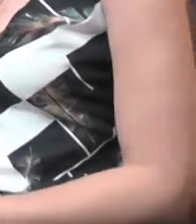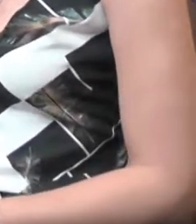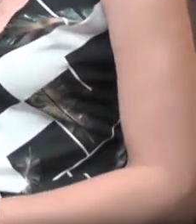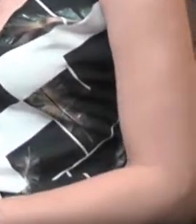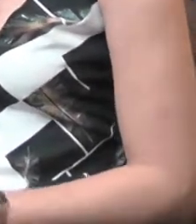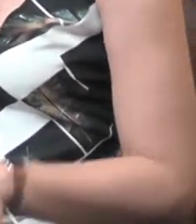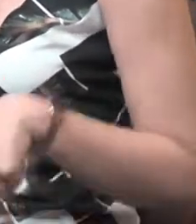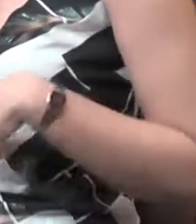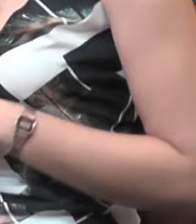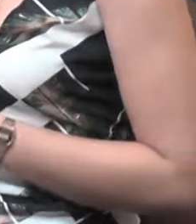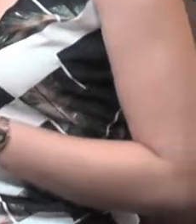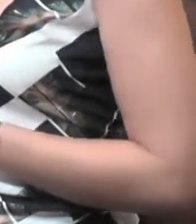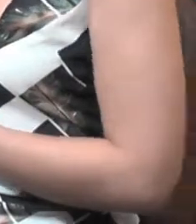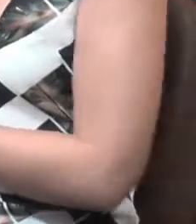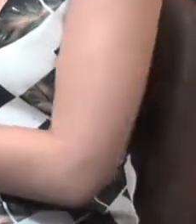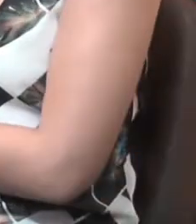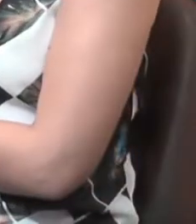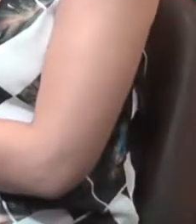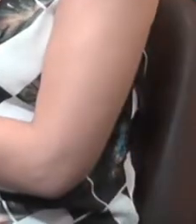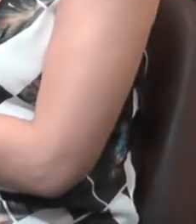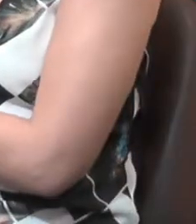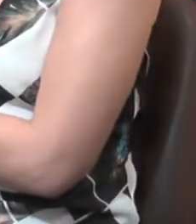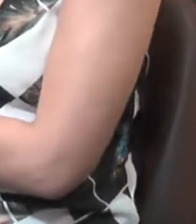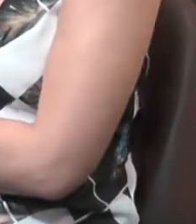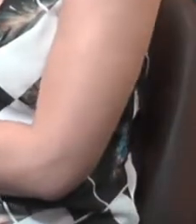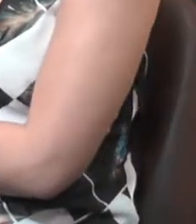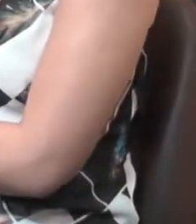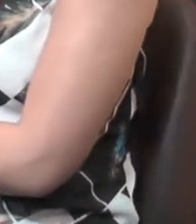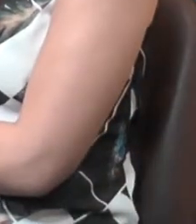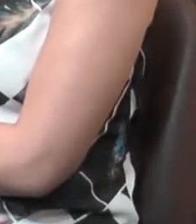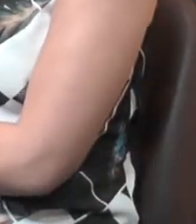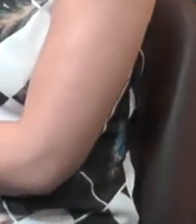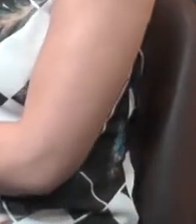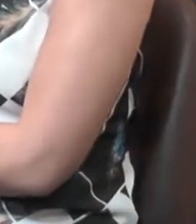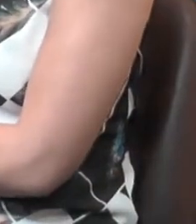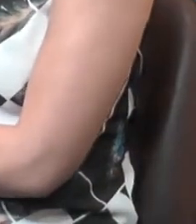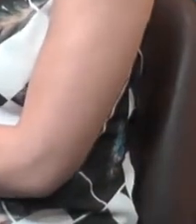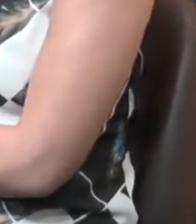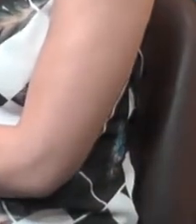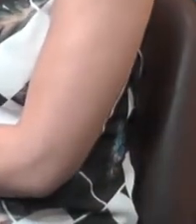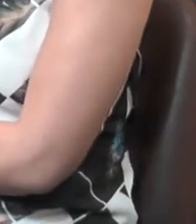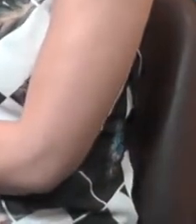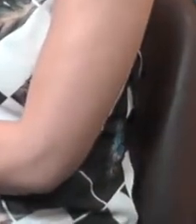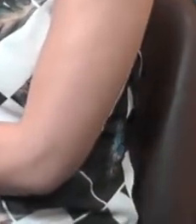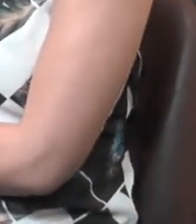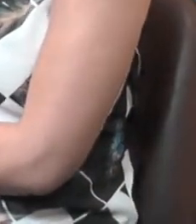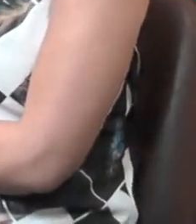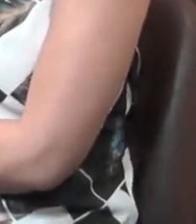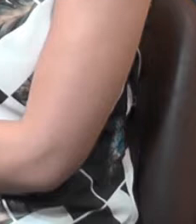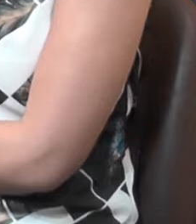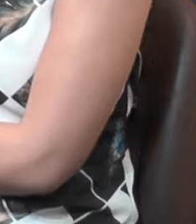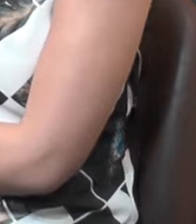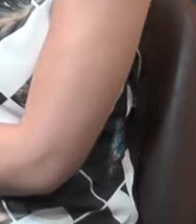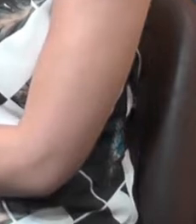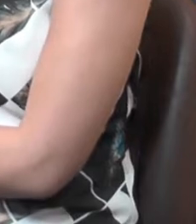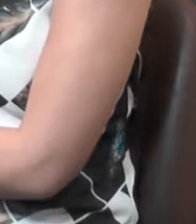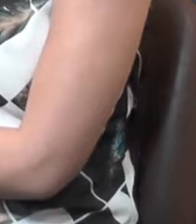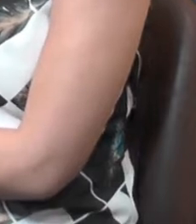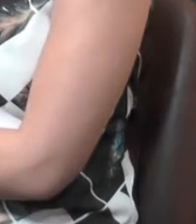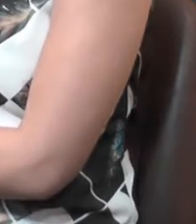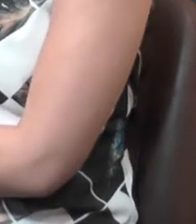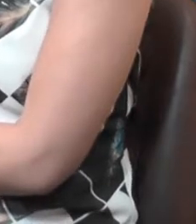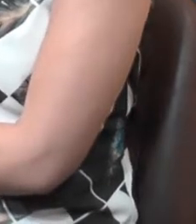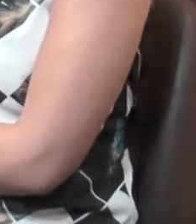O Sapo e o Elefante. Conta a história de dois amigos que viviam em uma linda floresta, juntamente com muitos